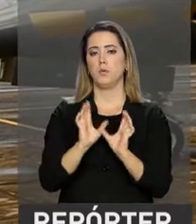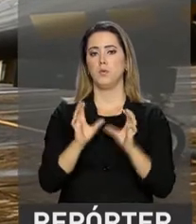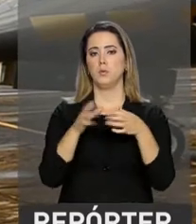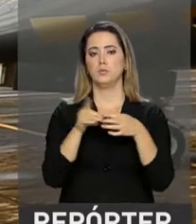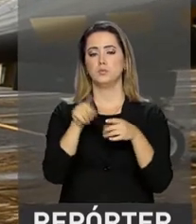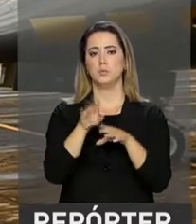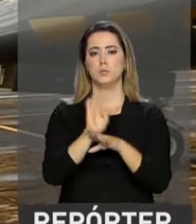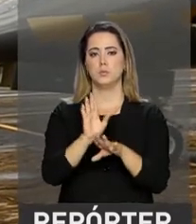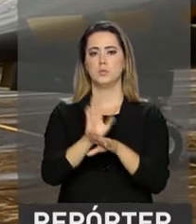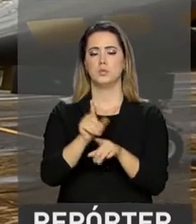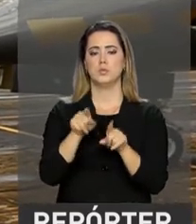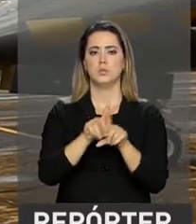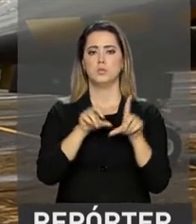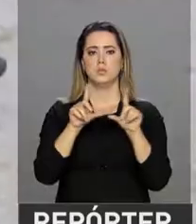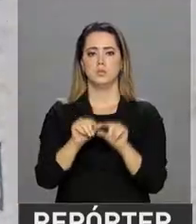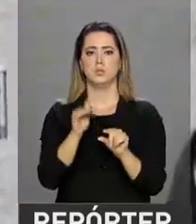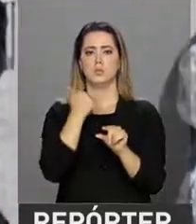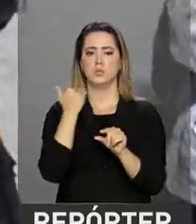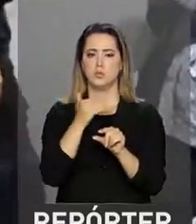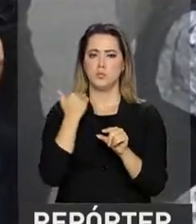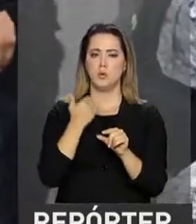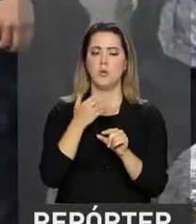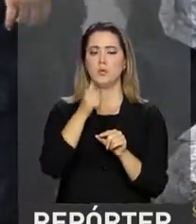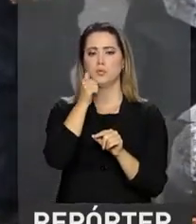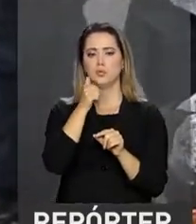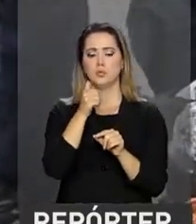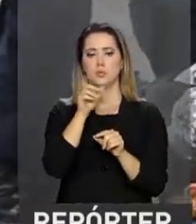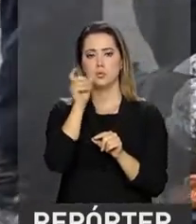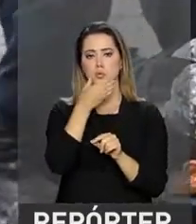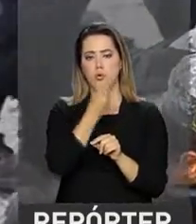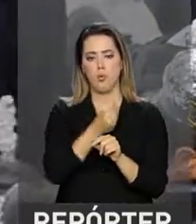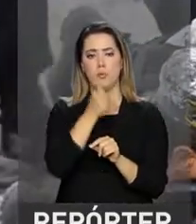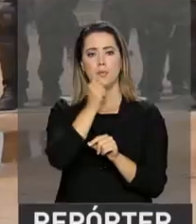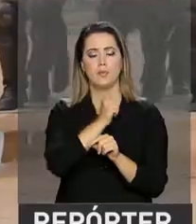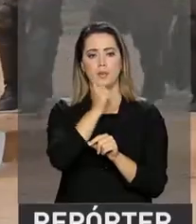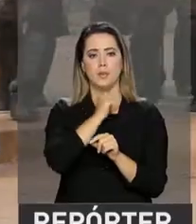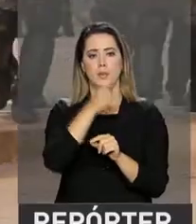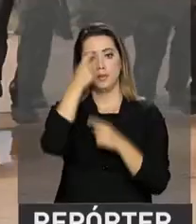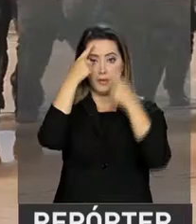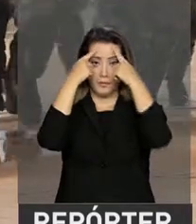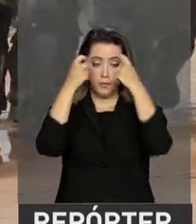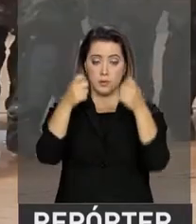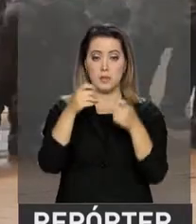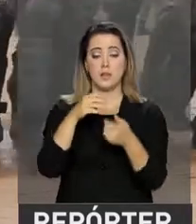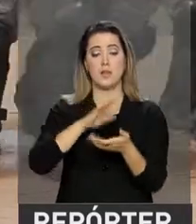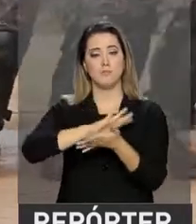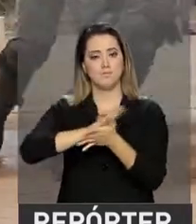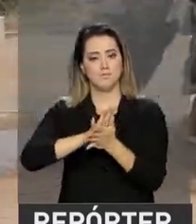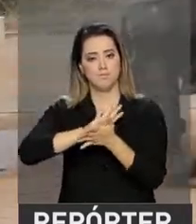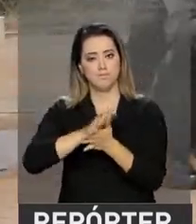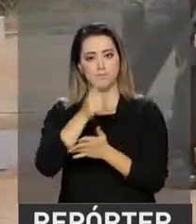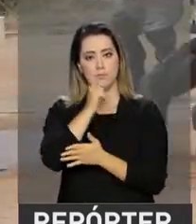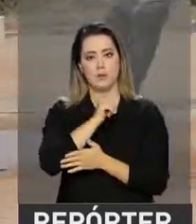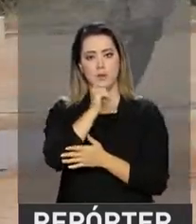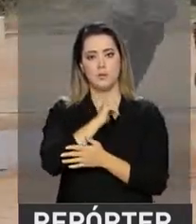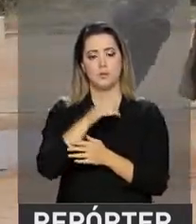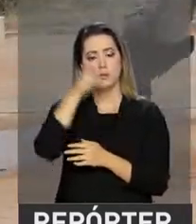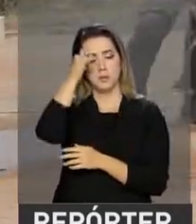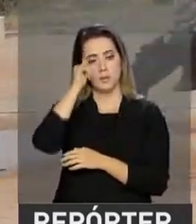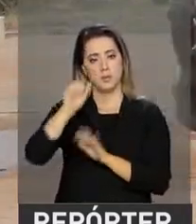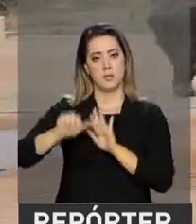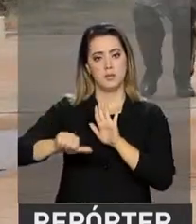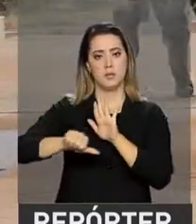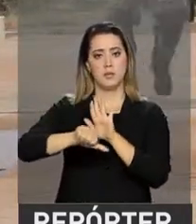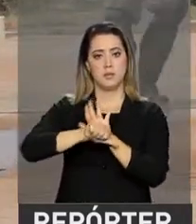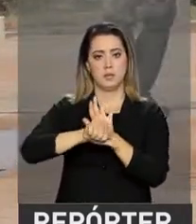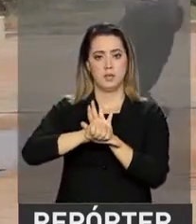é auxiliar na redução de homicídios, feminicídios, violência contra a mulher e no combate a crimes como tráfico de drogas e